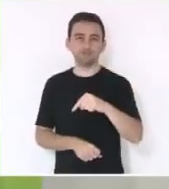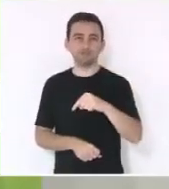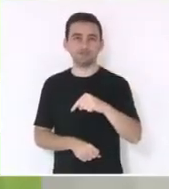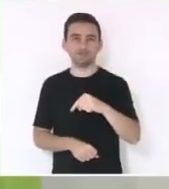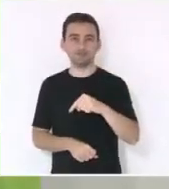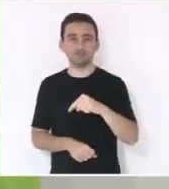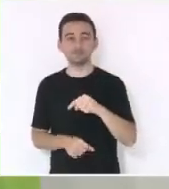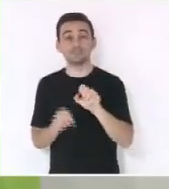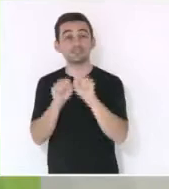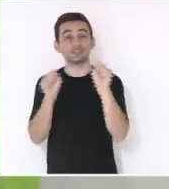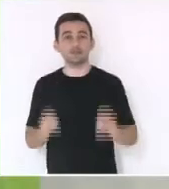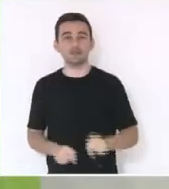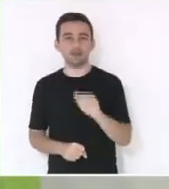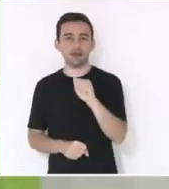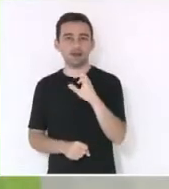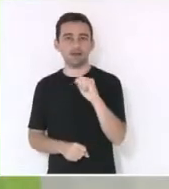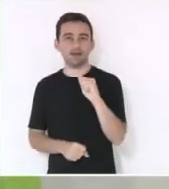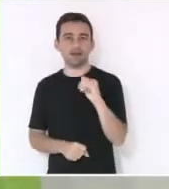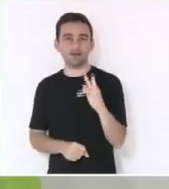CAF.